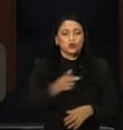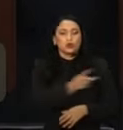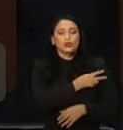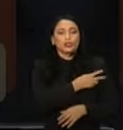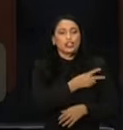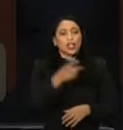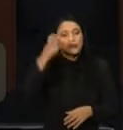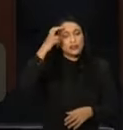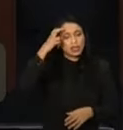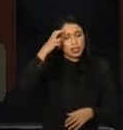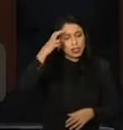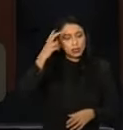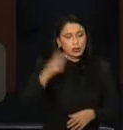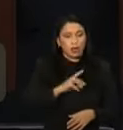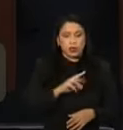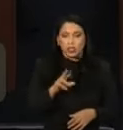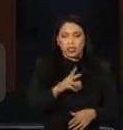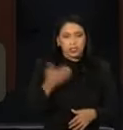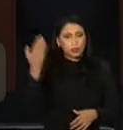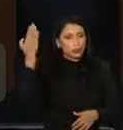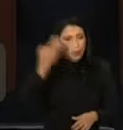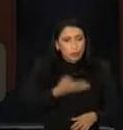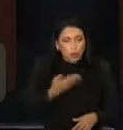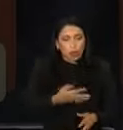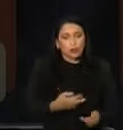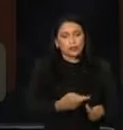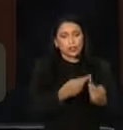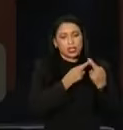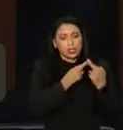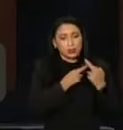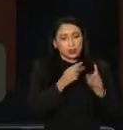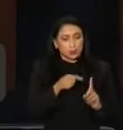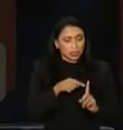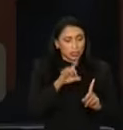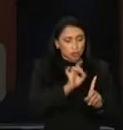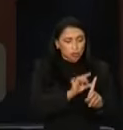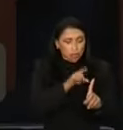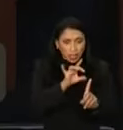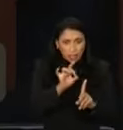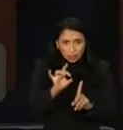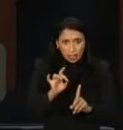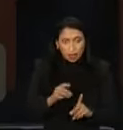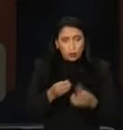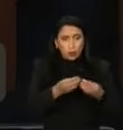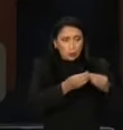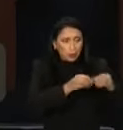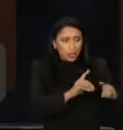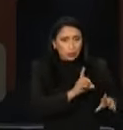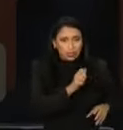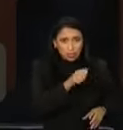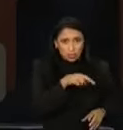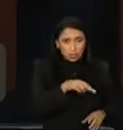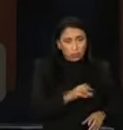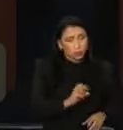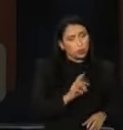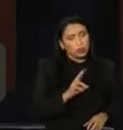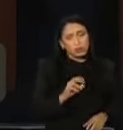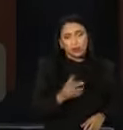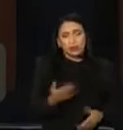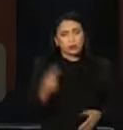evidências concretas de responsabilidade de um indivíduo pelo dano, não é suficiente para